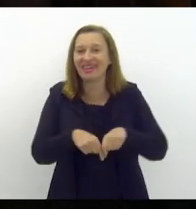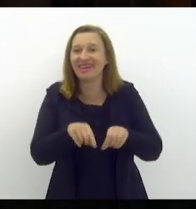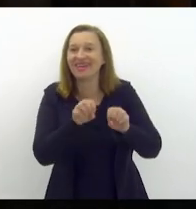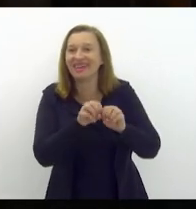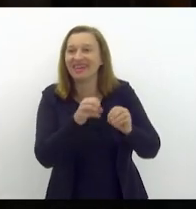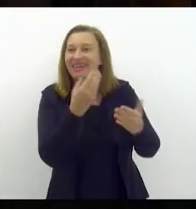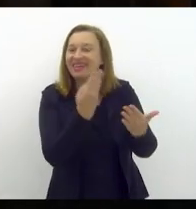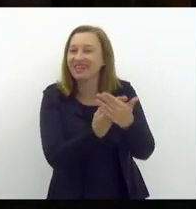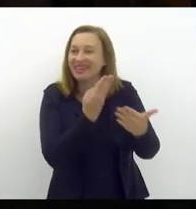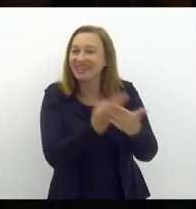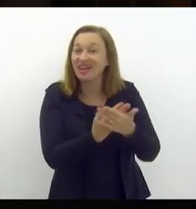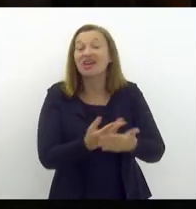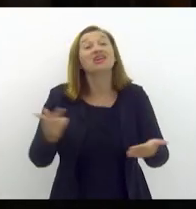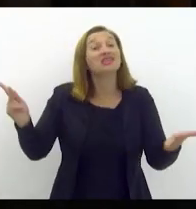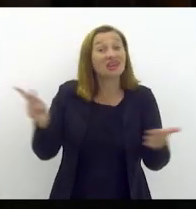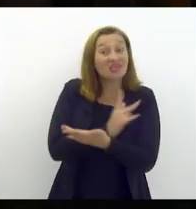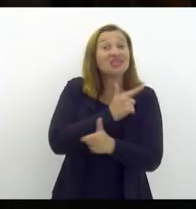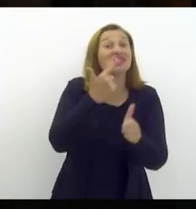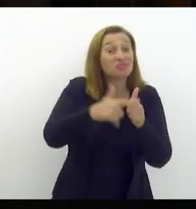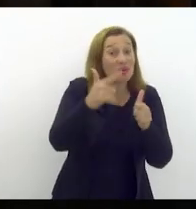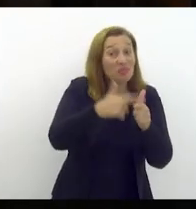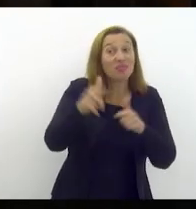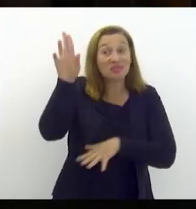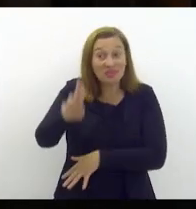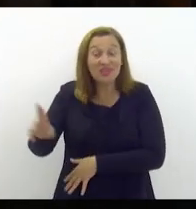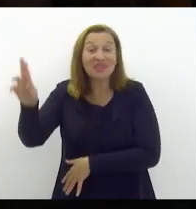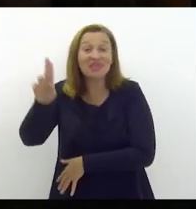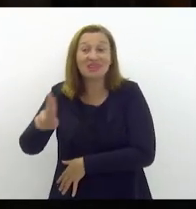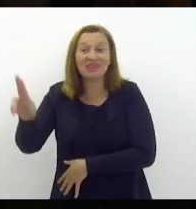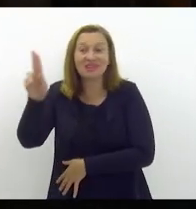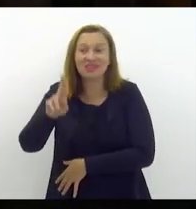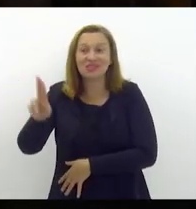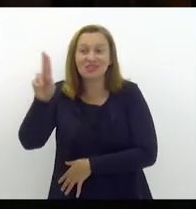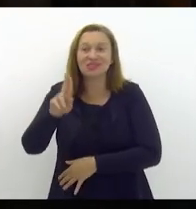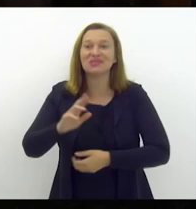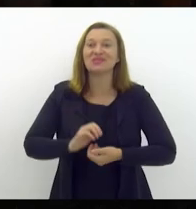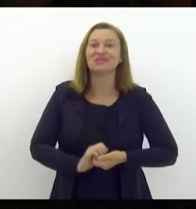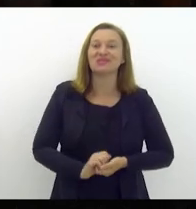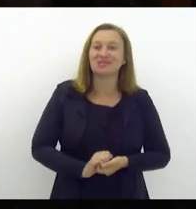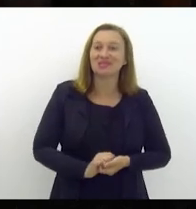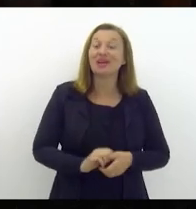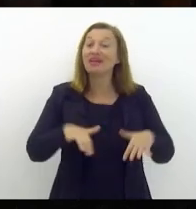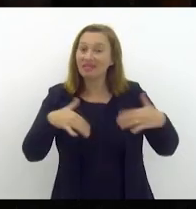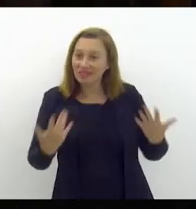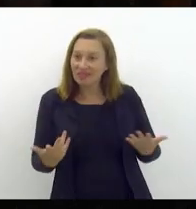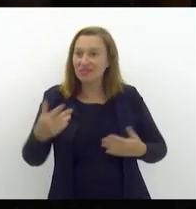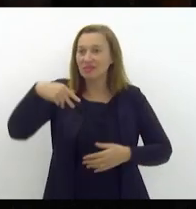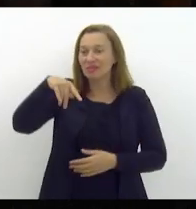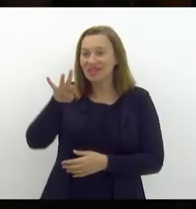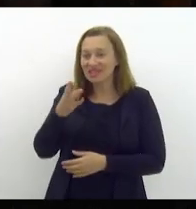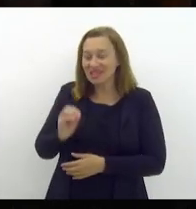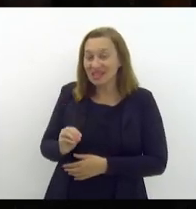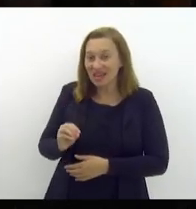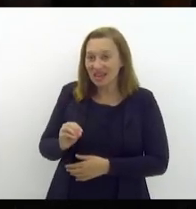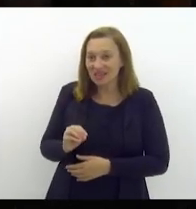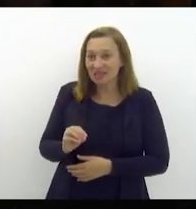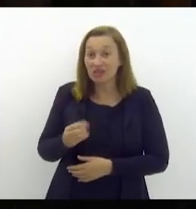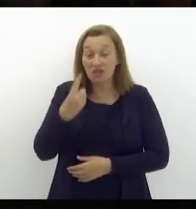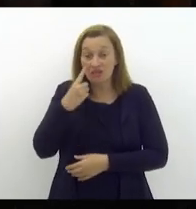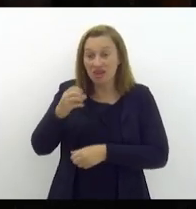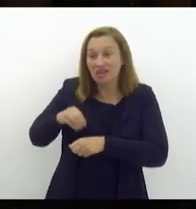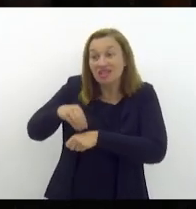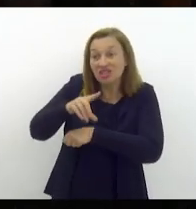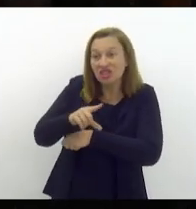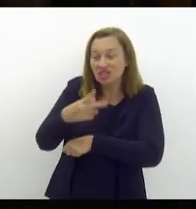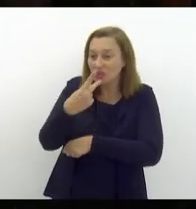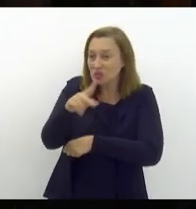isso acontece muito problema, principalmente na universidade, que a gente está vendo muito aí. Então, Marcelo, como a gente sabe que essa indicação aí